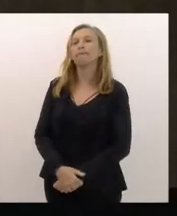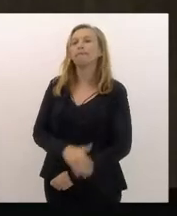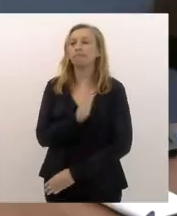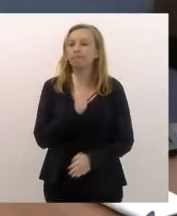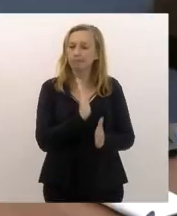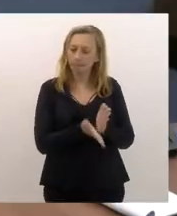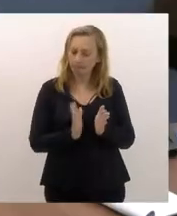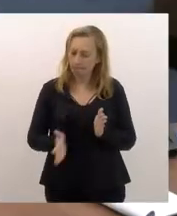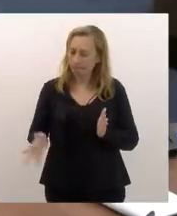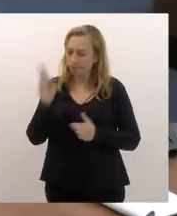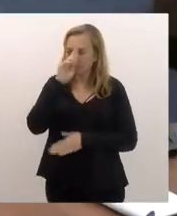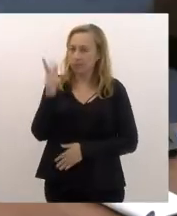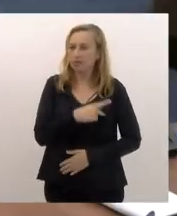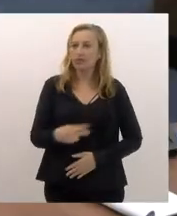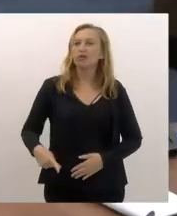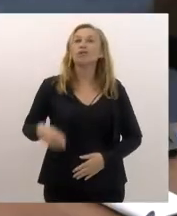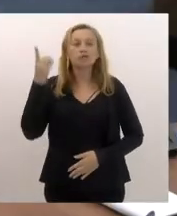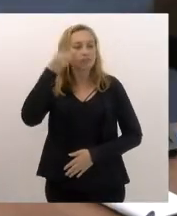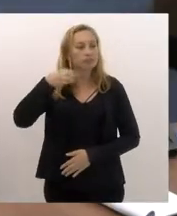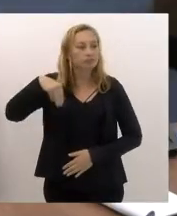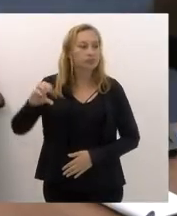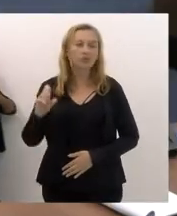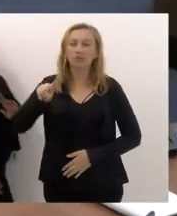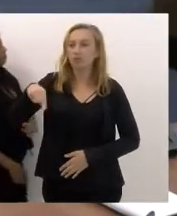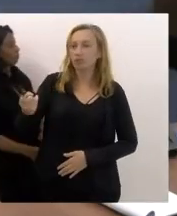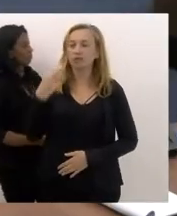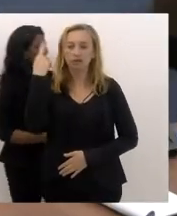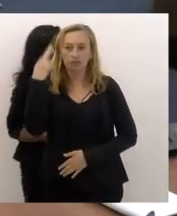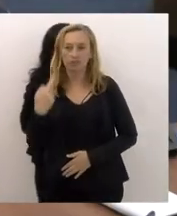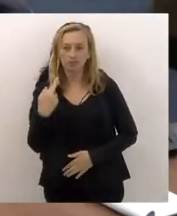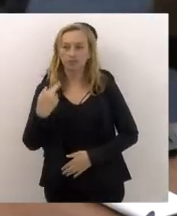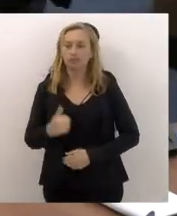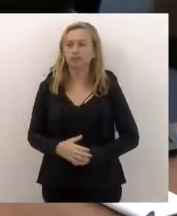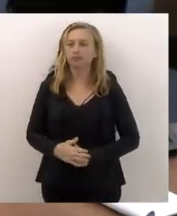ordem, senhor presidente. Deputado Carlos Mink, em seguida, deputada Renata.